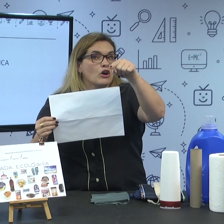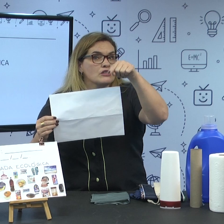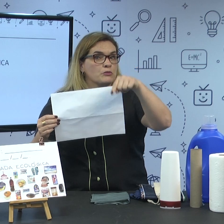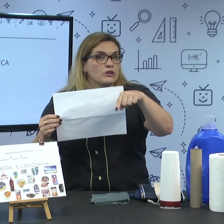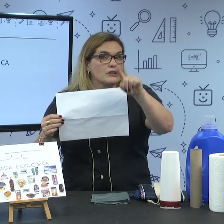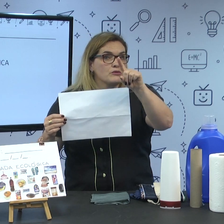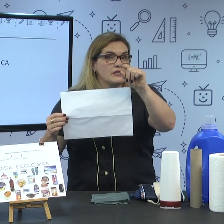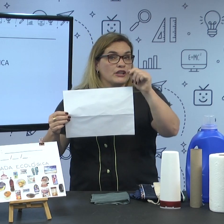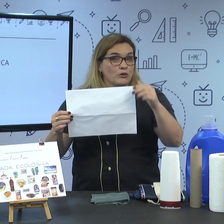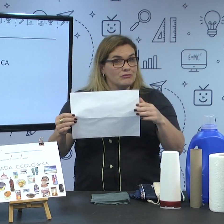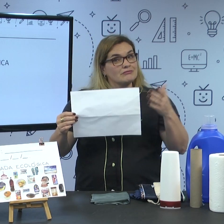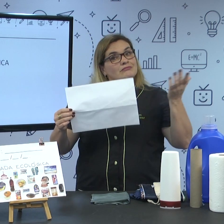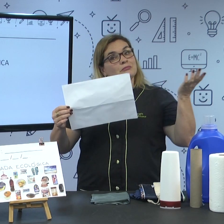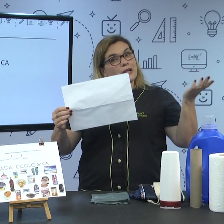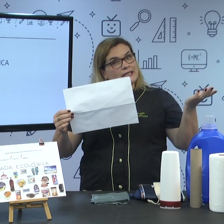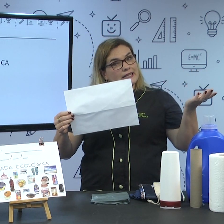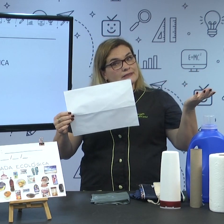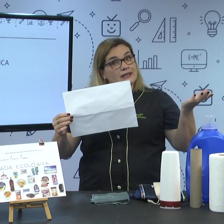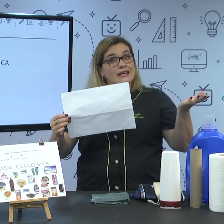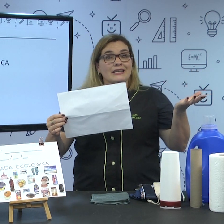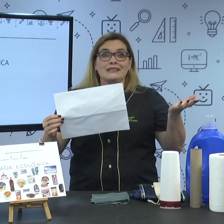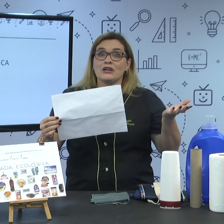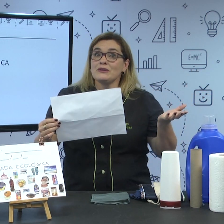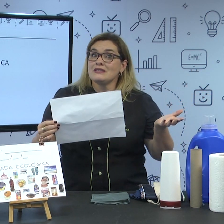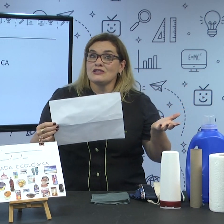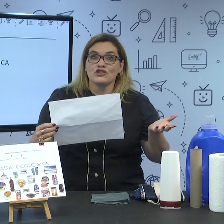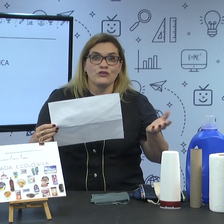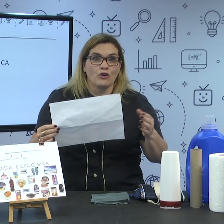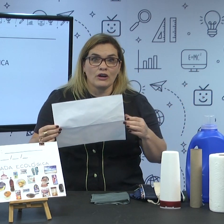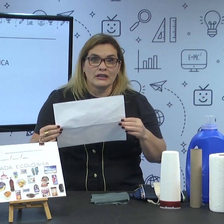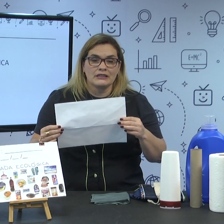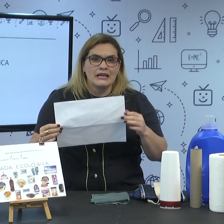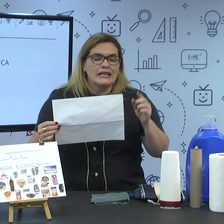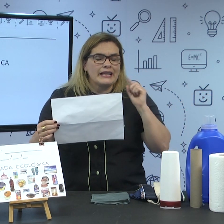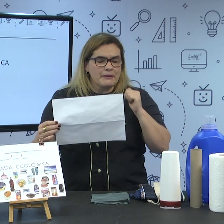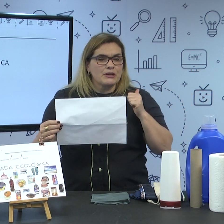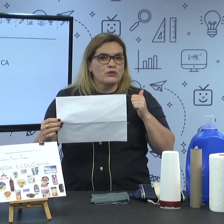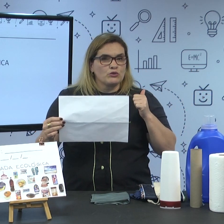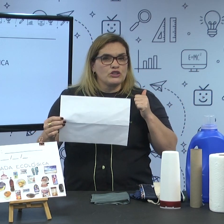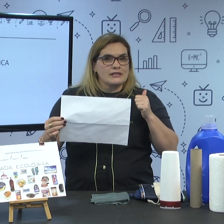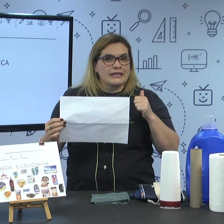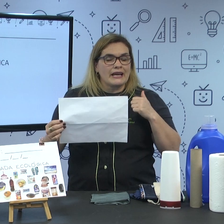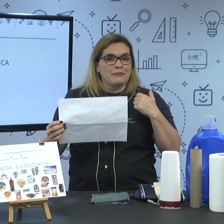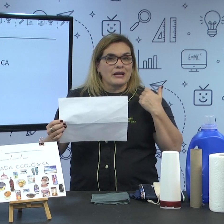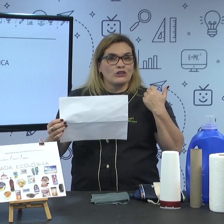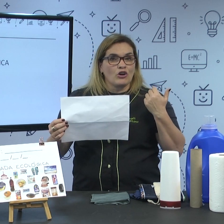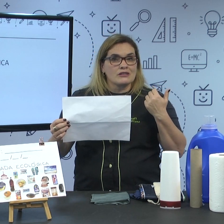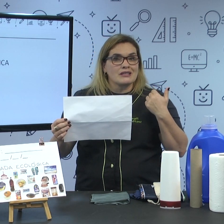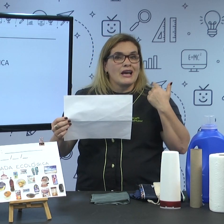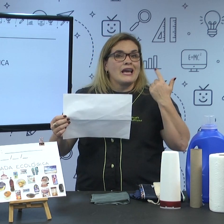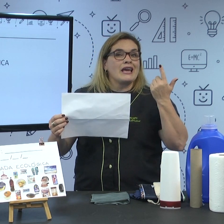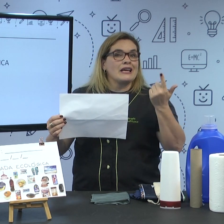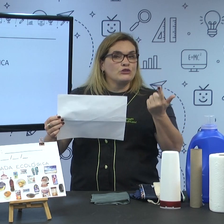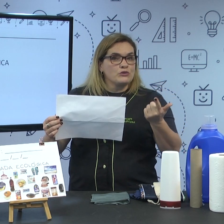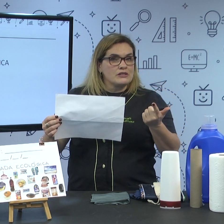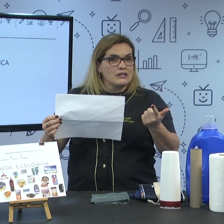porque nós moramos em um planeta e não existe fora. Lembram que eu disse que era para